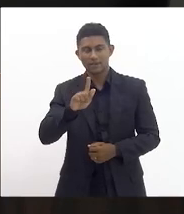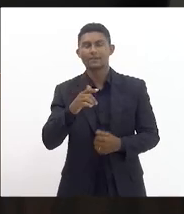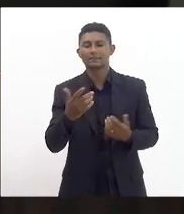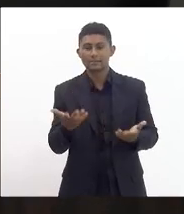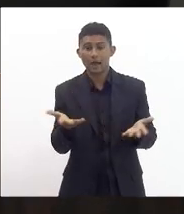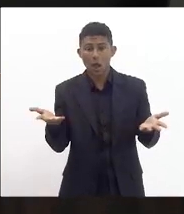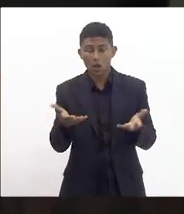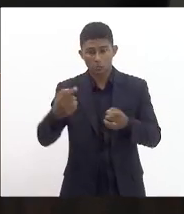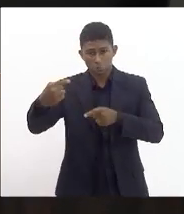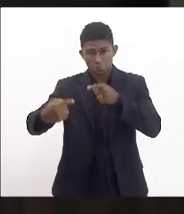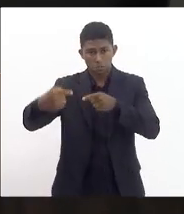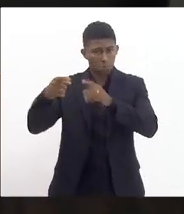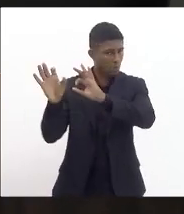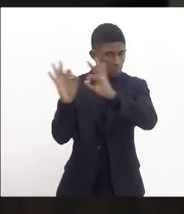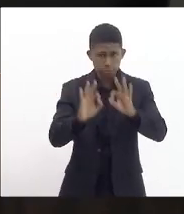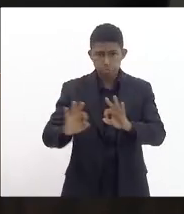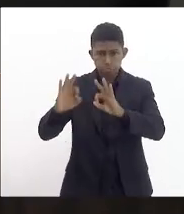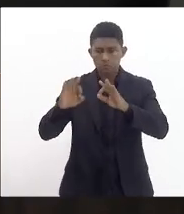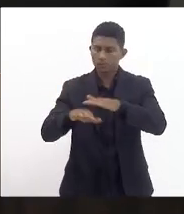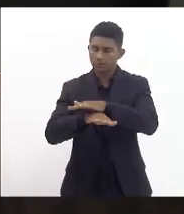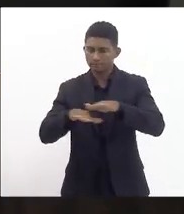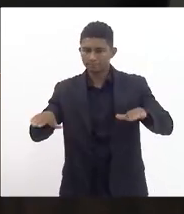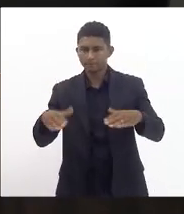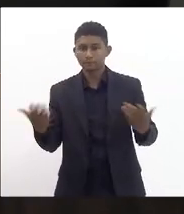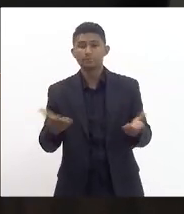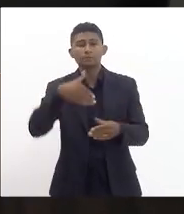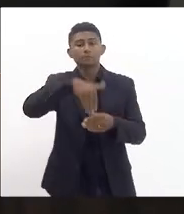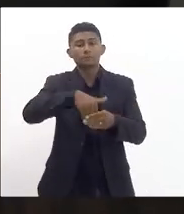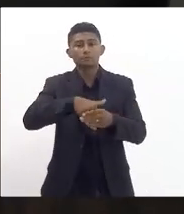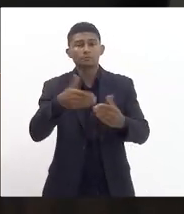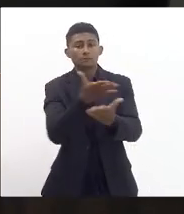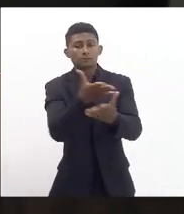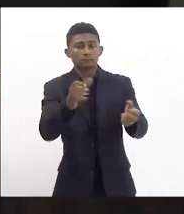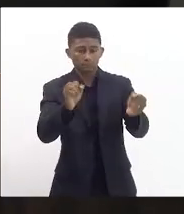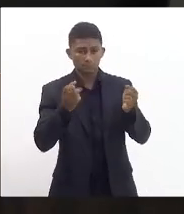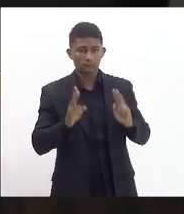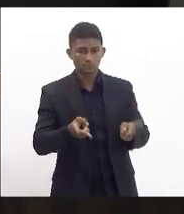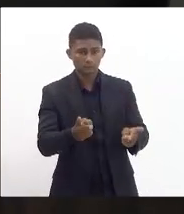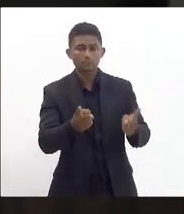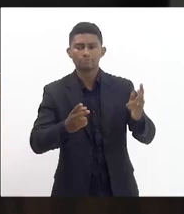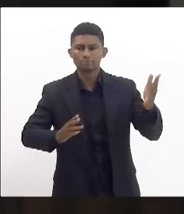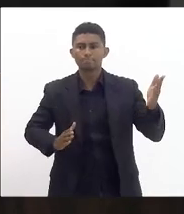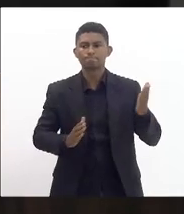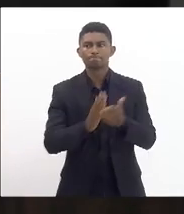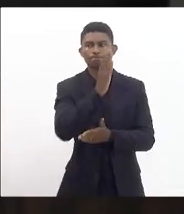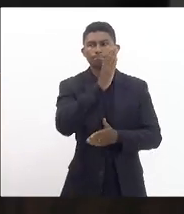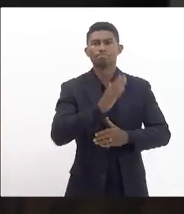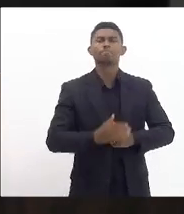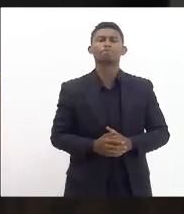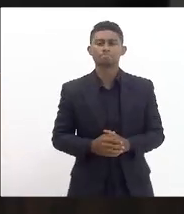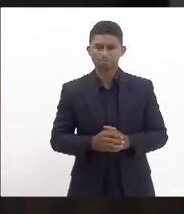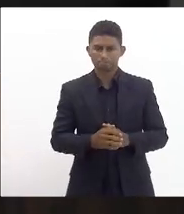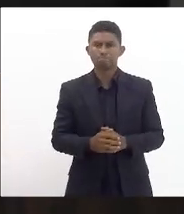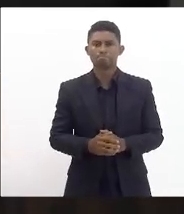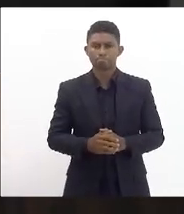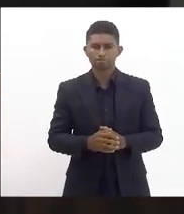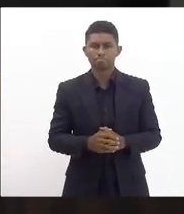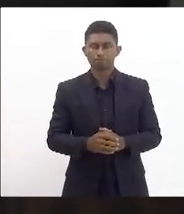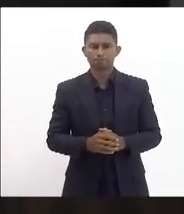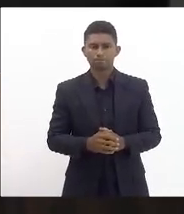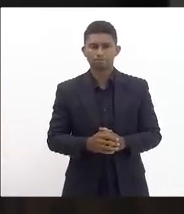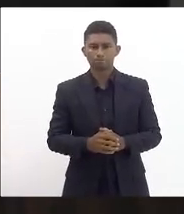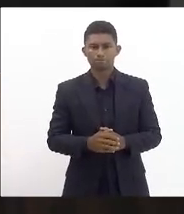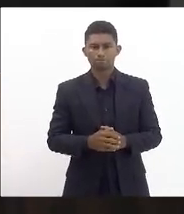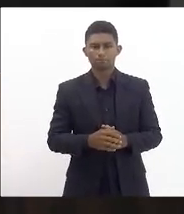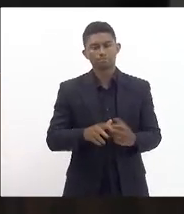discussão, não havendo quem queira discutir, encerrada a discussão. Em votação, os senhores que aprovam, permaneçam como estão, aprovado.